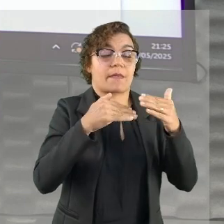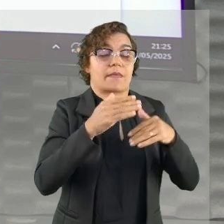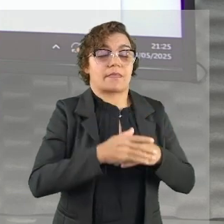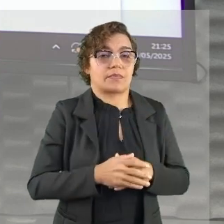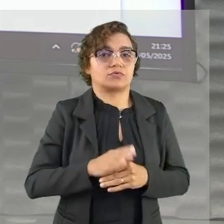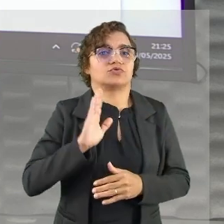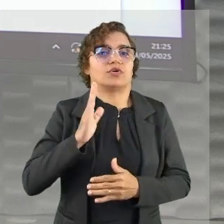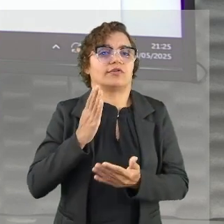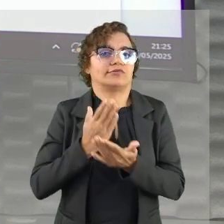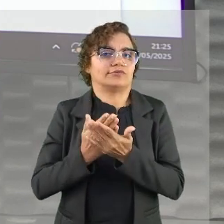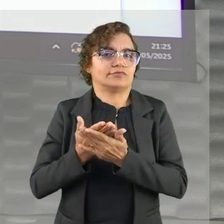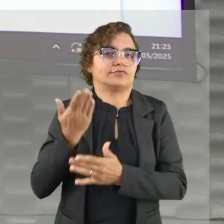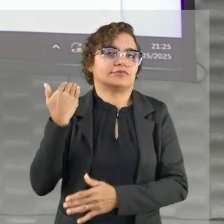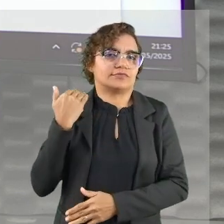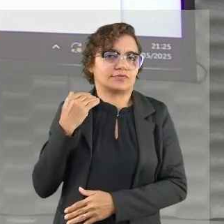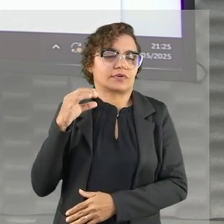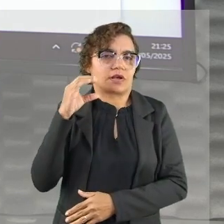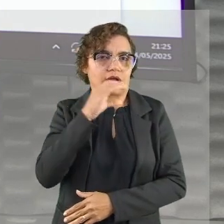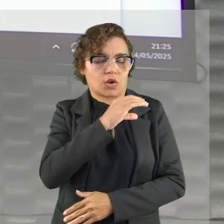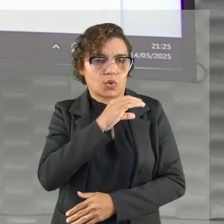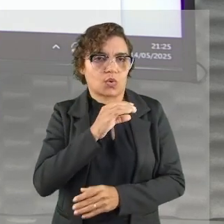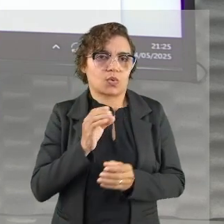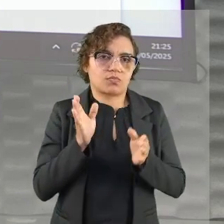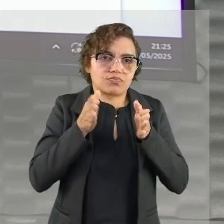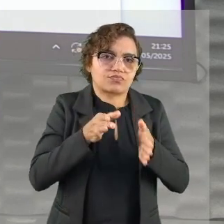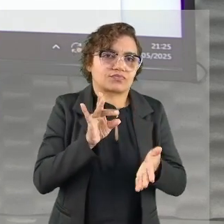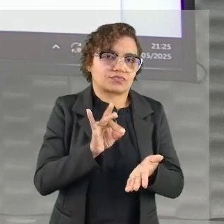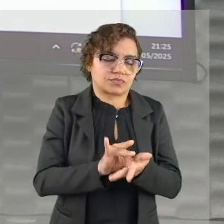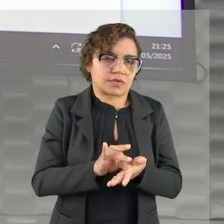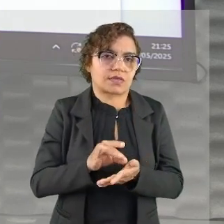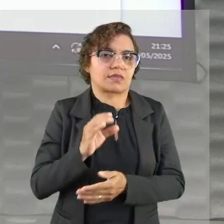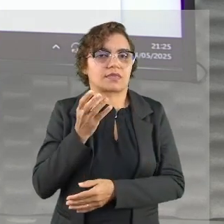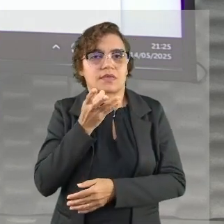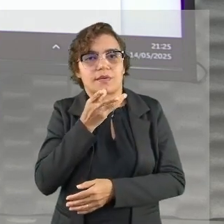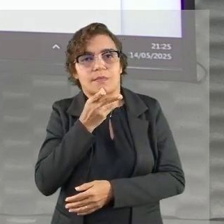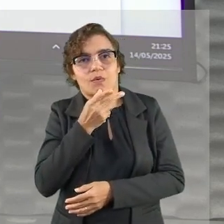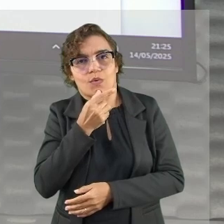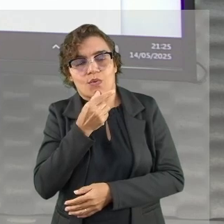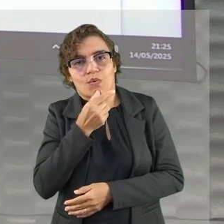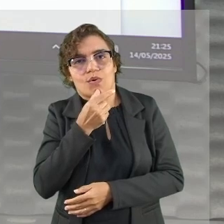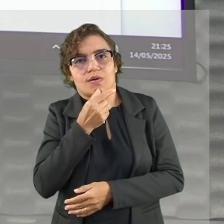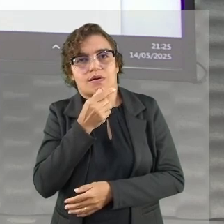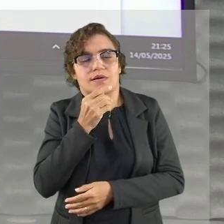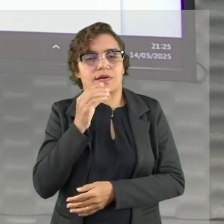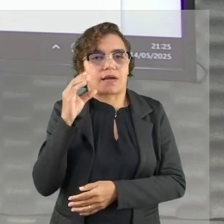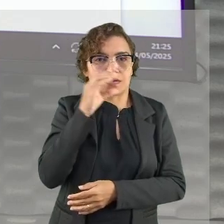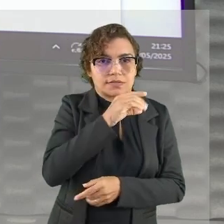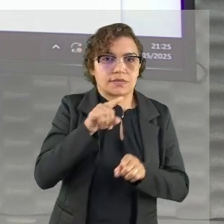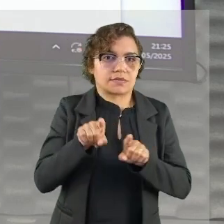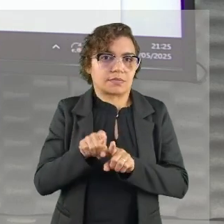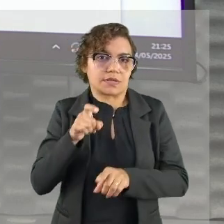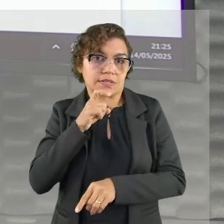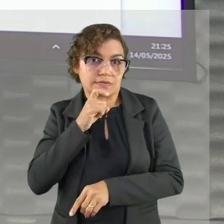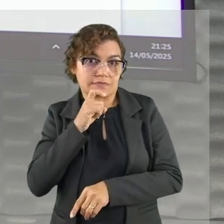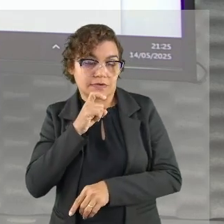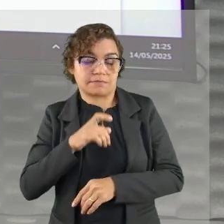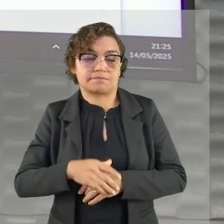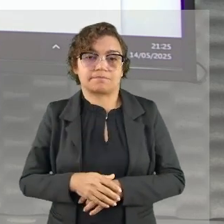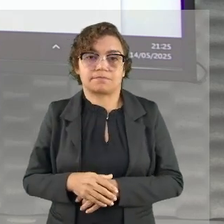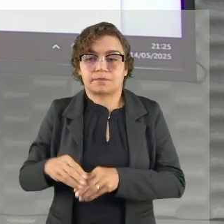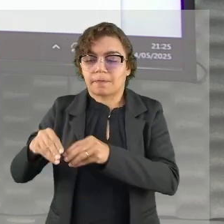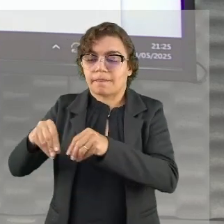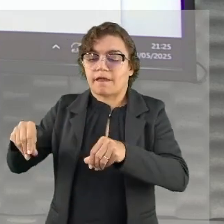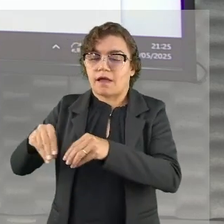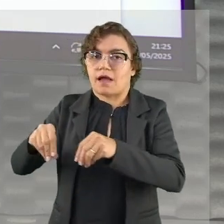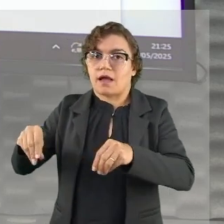aulas anteriores. Calor específico alto demora a aquecer e demora a resfriar. A areia tem um